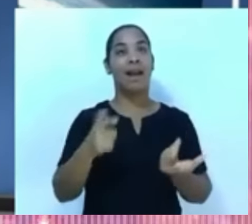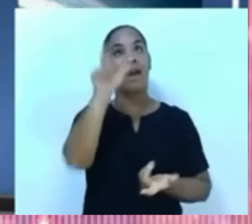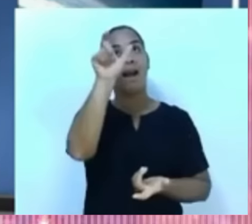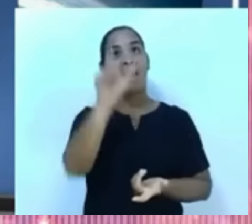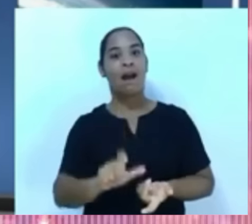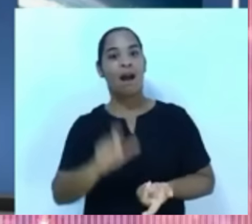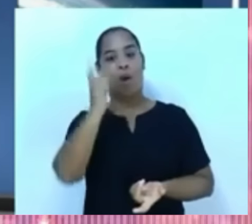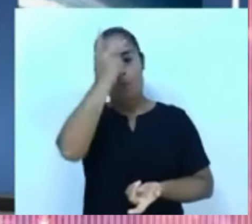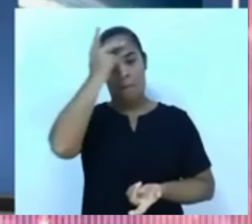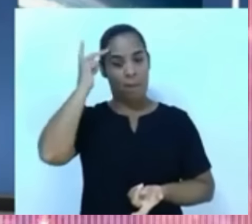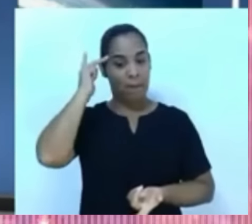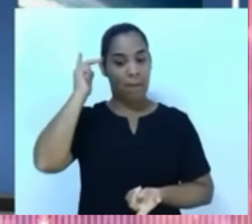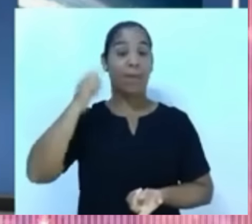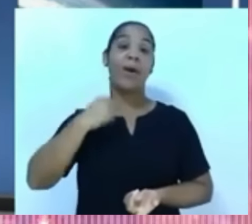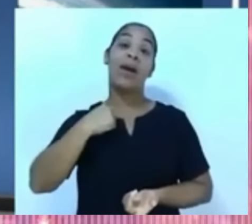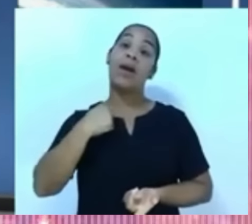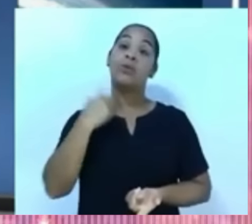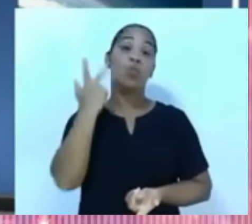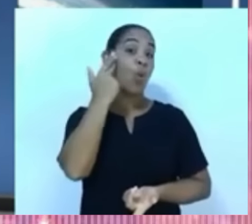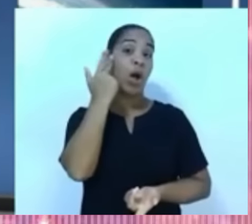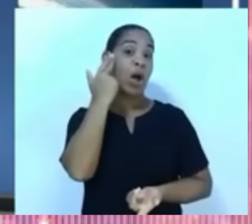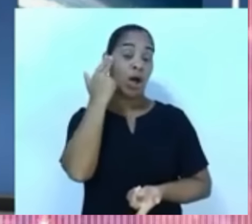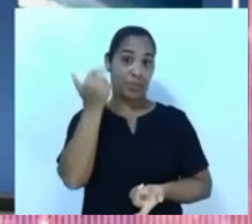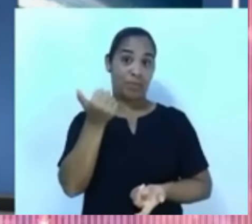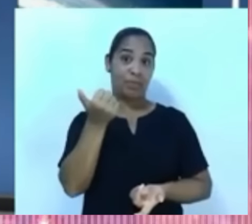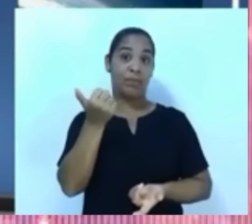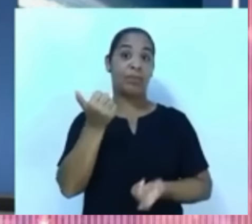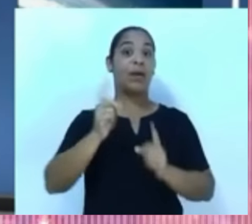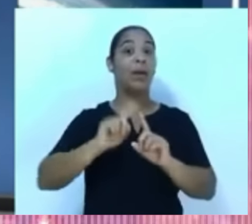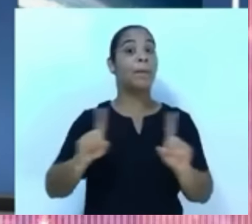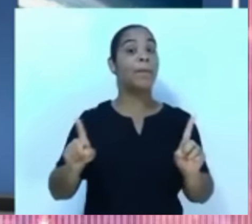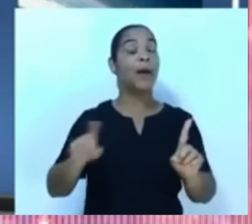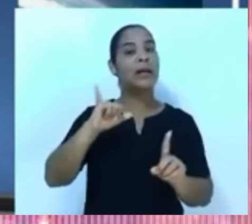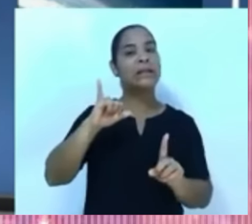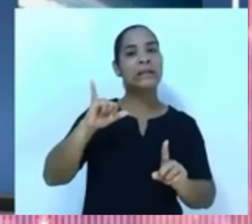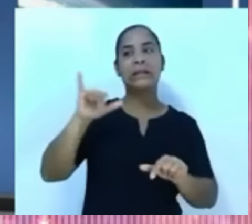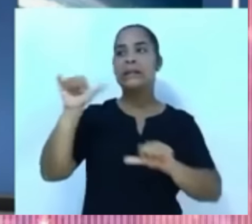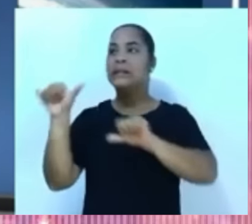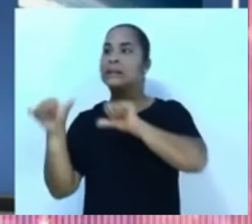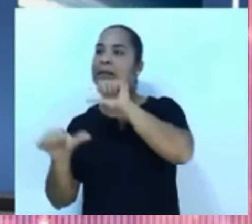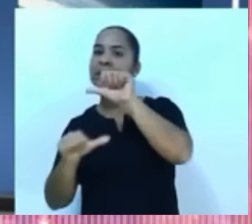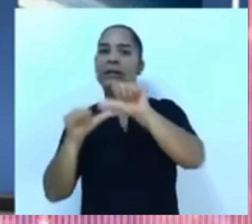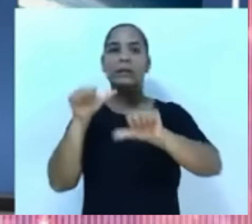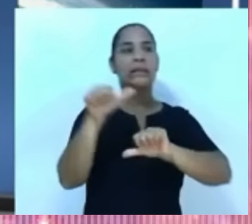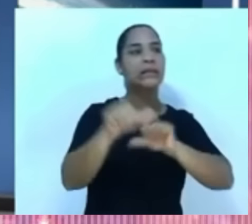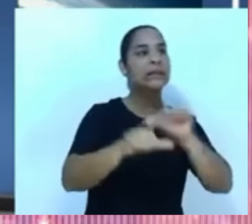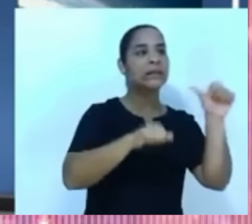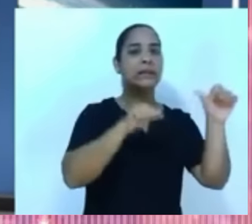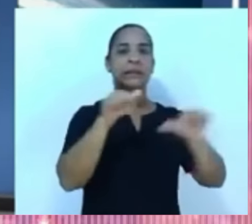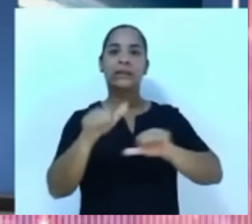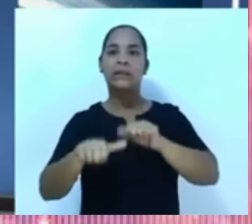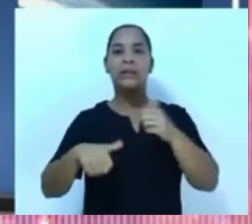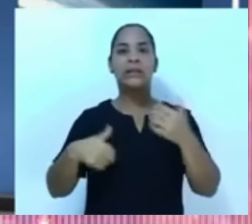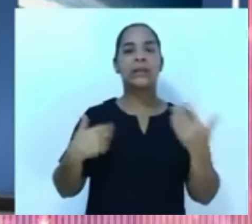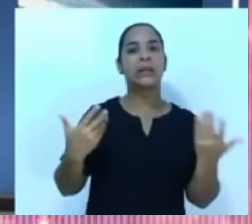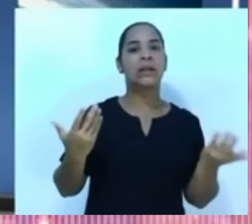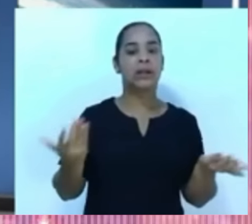portadora de normalidade as suas oscilações negativas chamaríamos uma